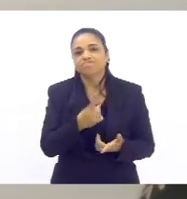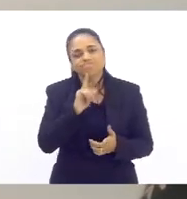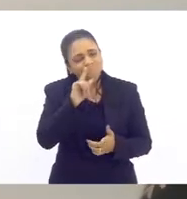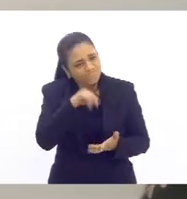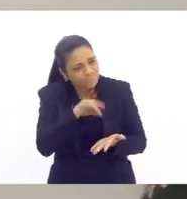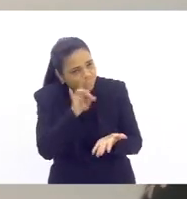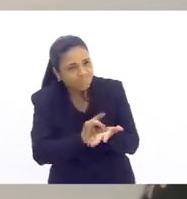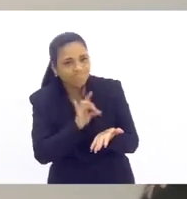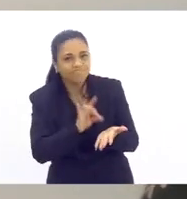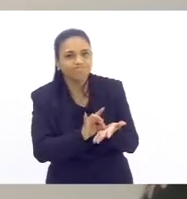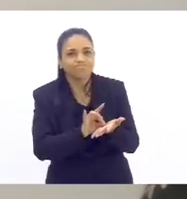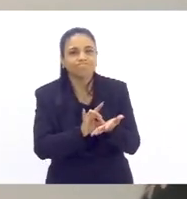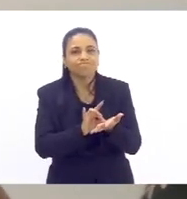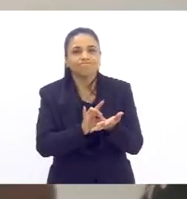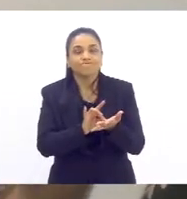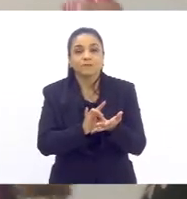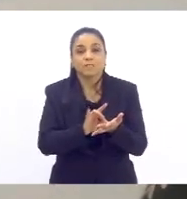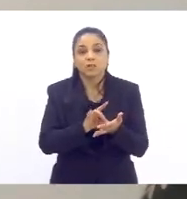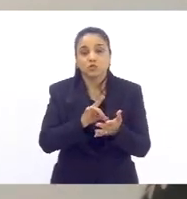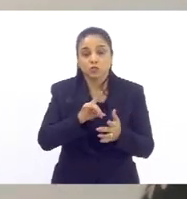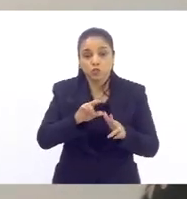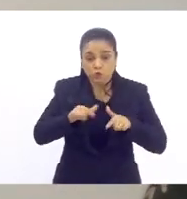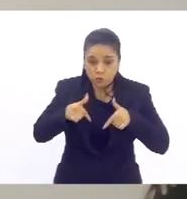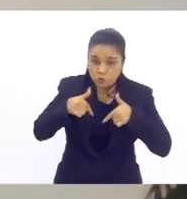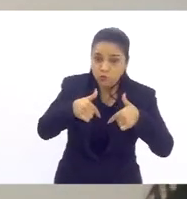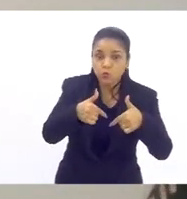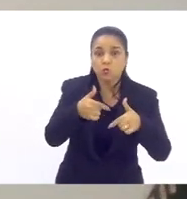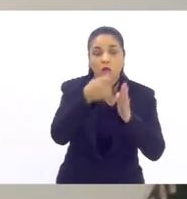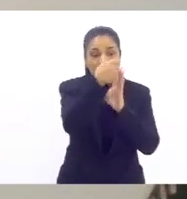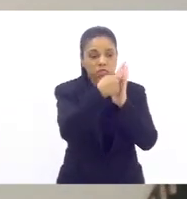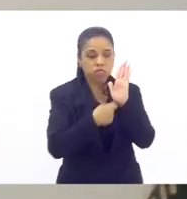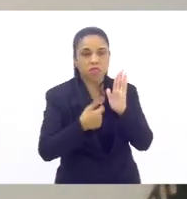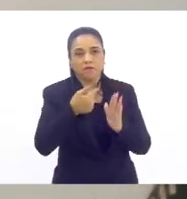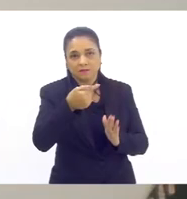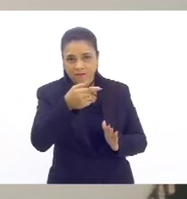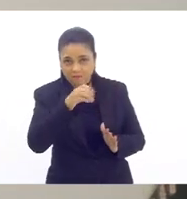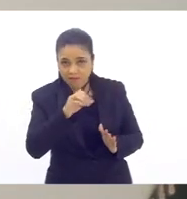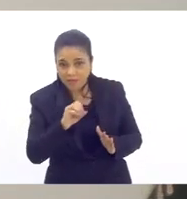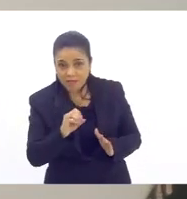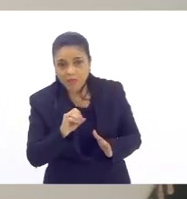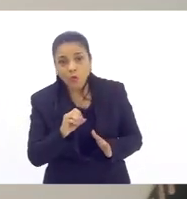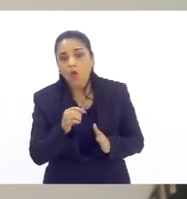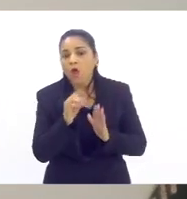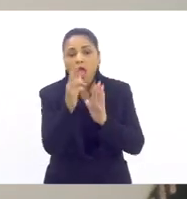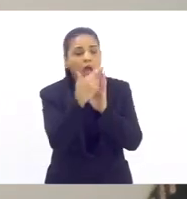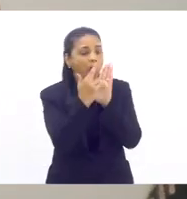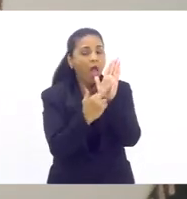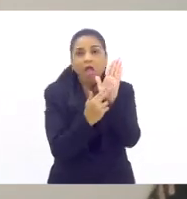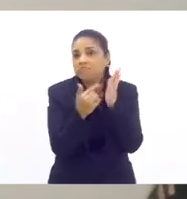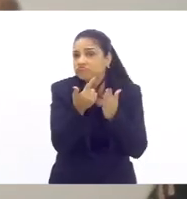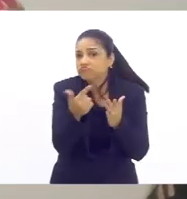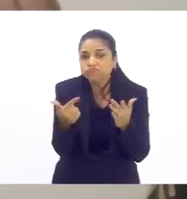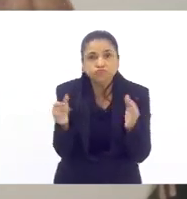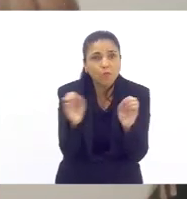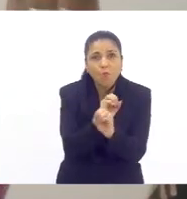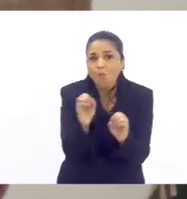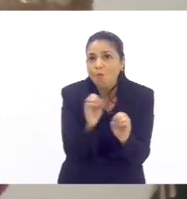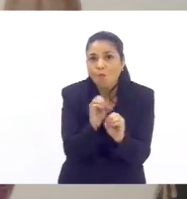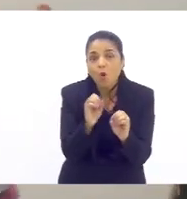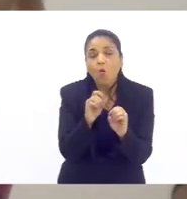a aplicação dessa súmula 70 sem um critério né porque em que Pese a a dificuldade